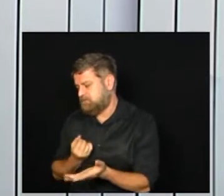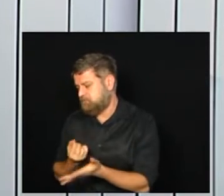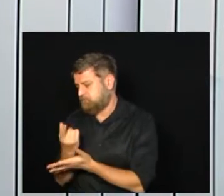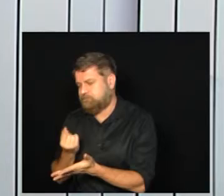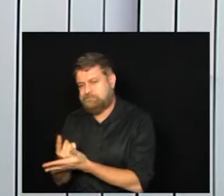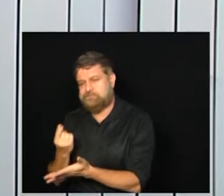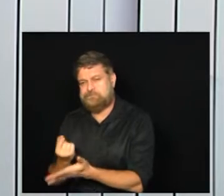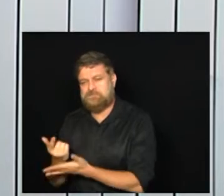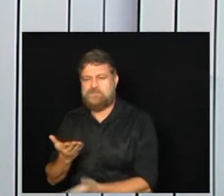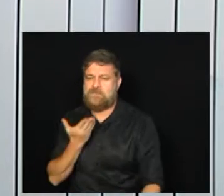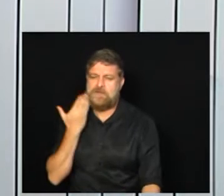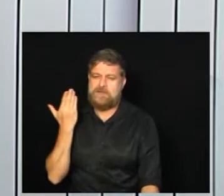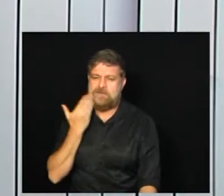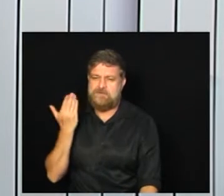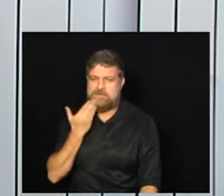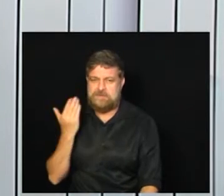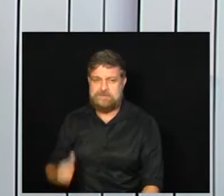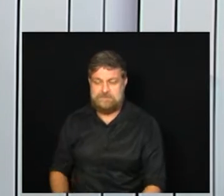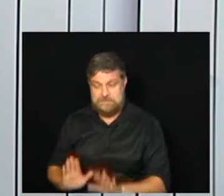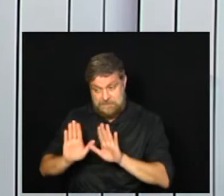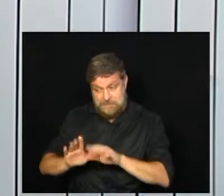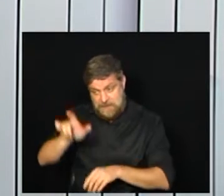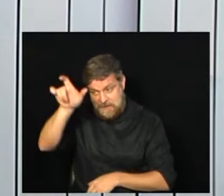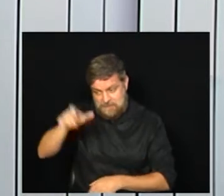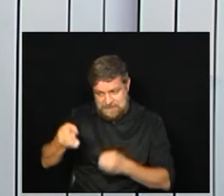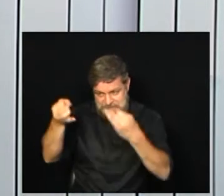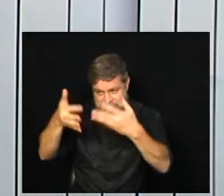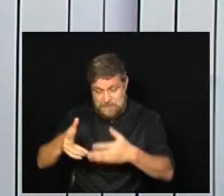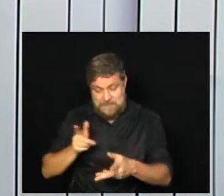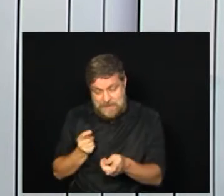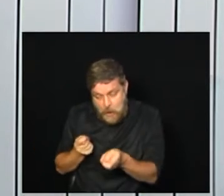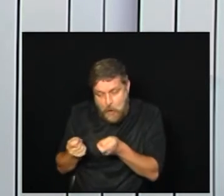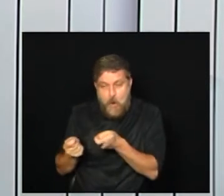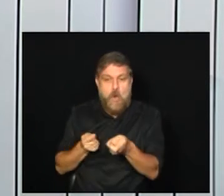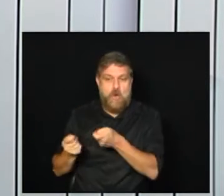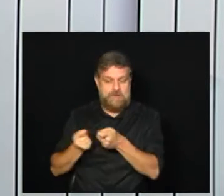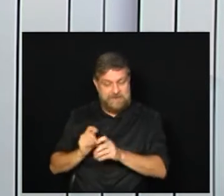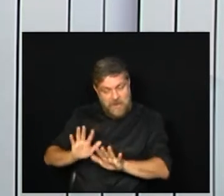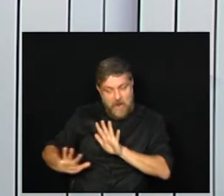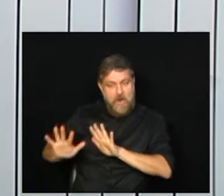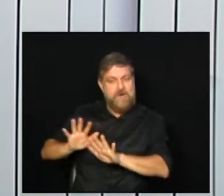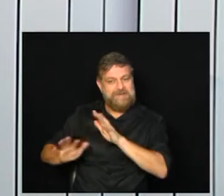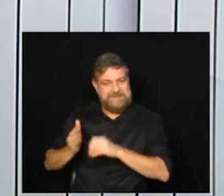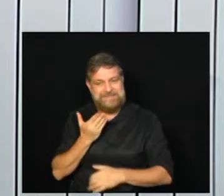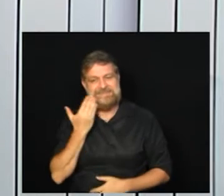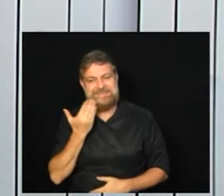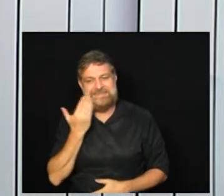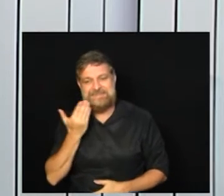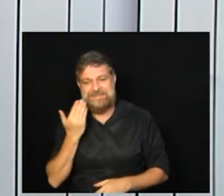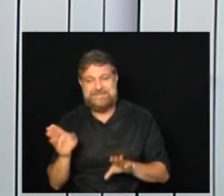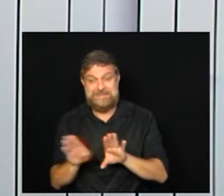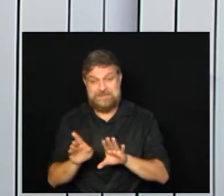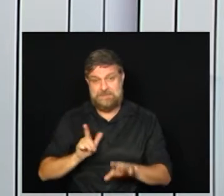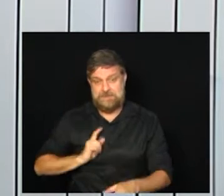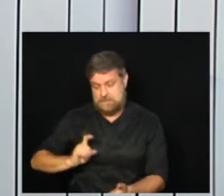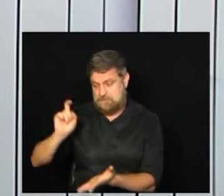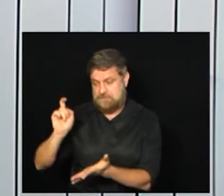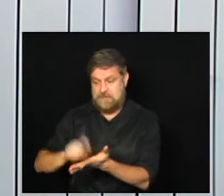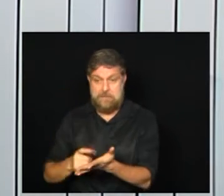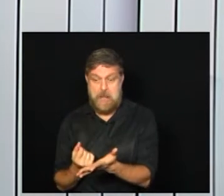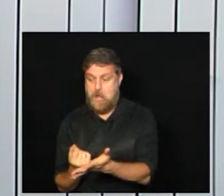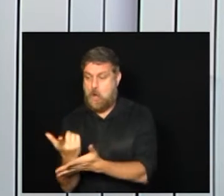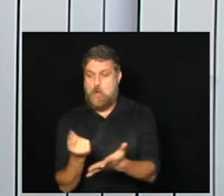uma compra, isso é benéfico, mas como você disse, precisa ter muito cuidado com essa facilidade também, né, que com um clique você já